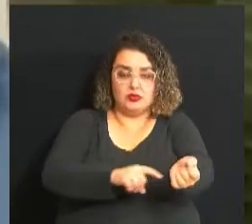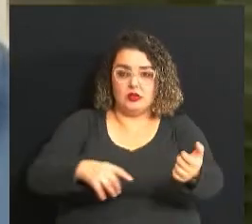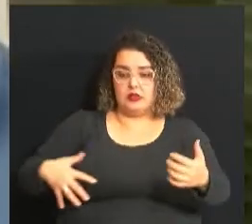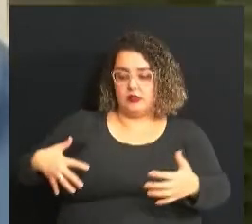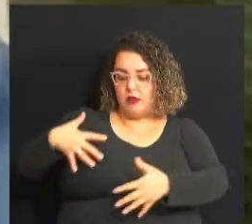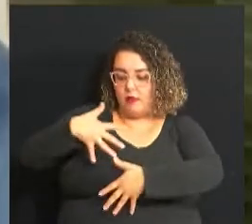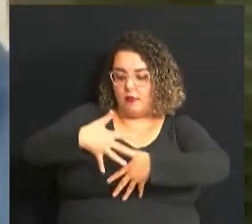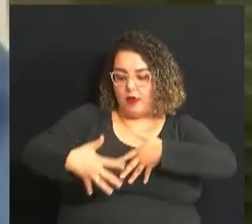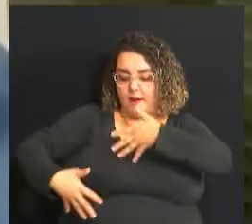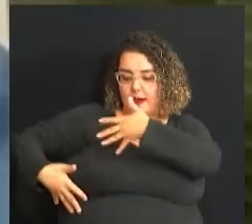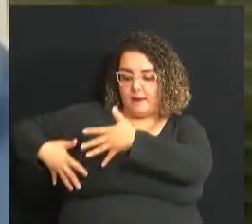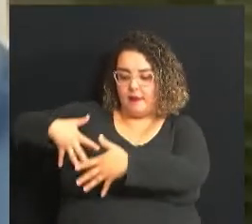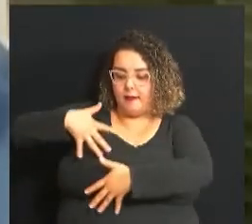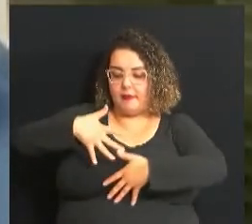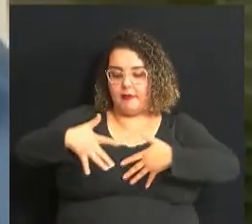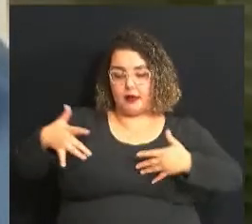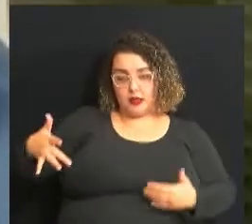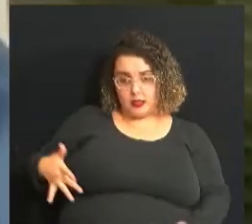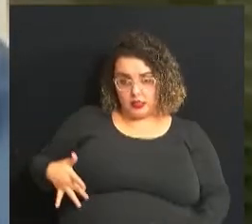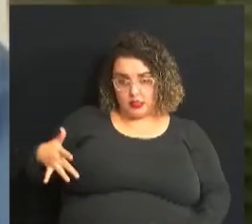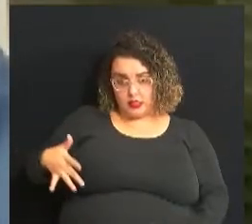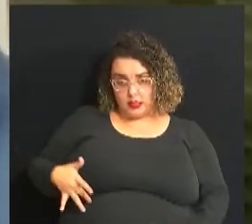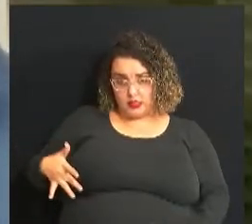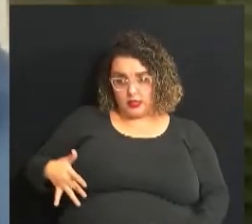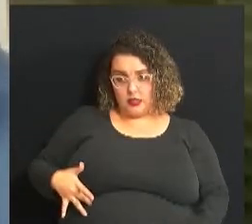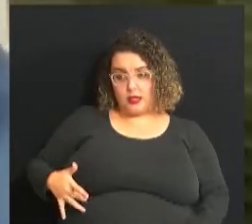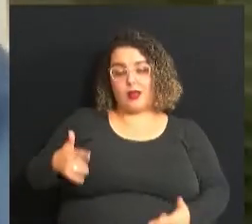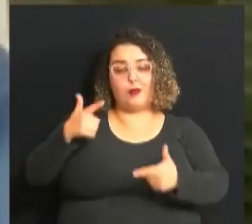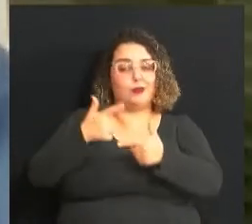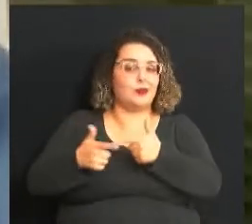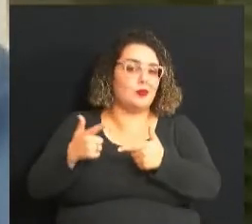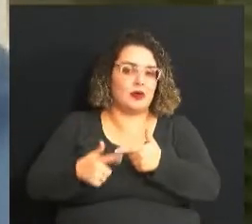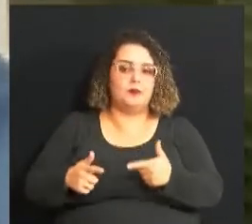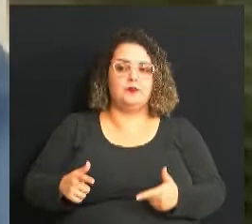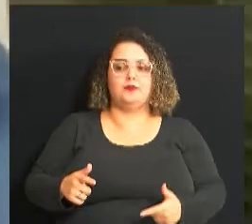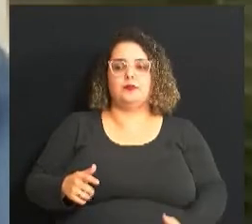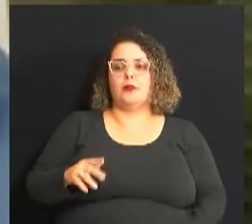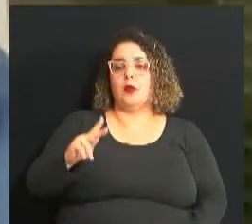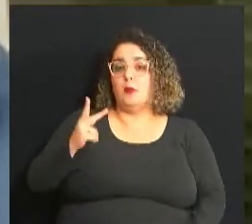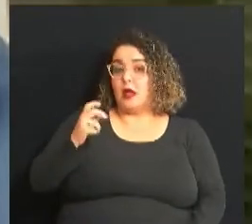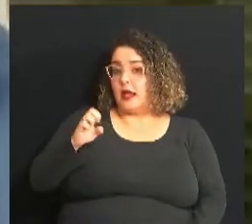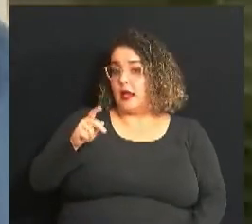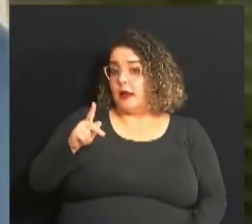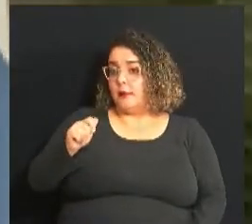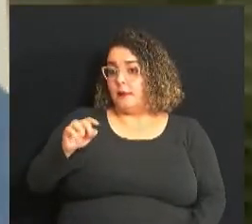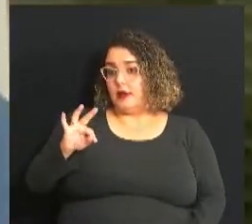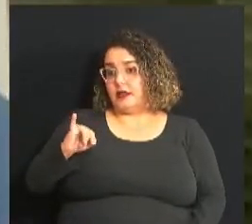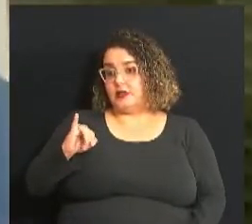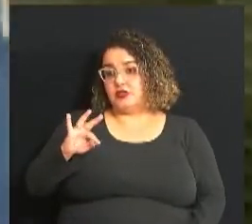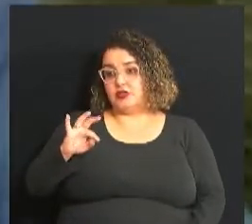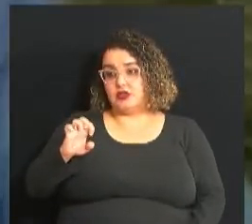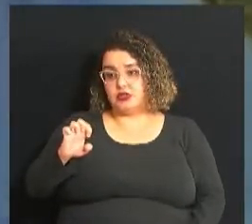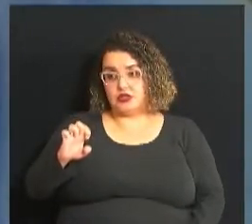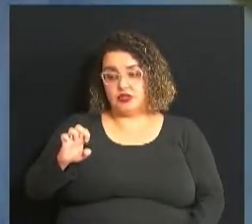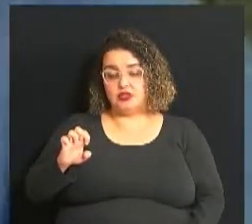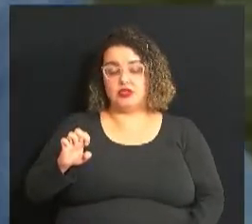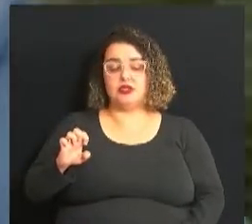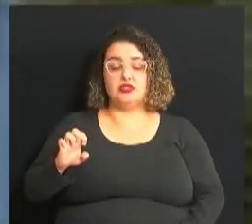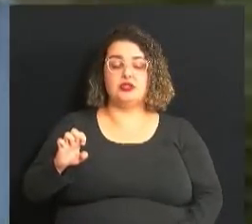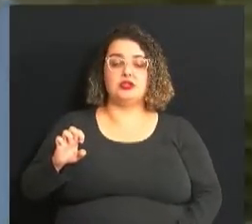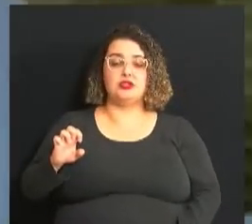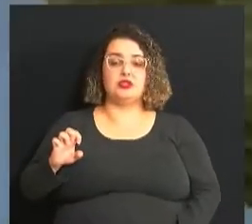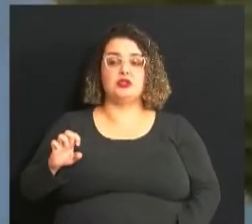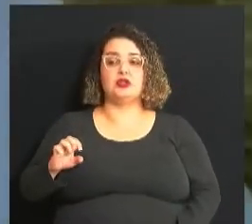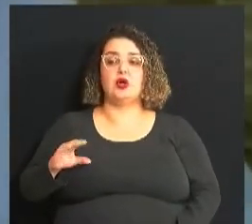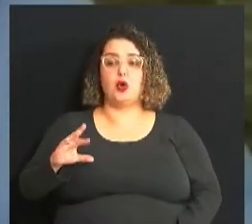E aí ele pode ter uma hepatite crônica, assim, vários tipos, isso pode ser infecciosa, também pode ser um vírus que leva